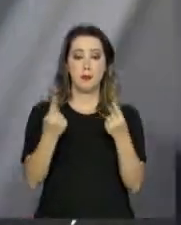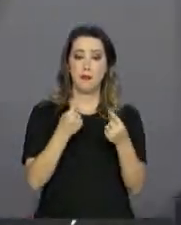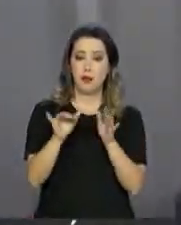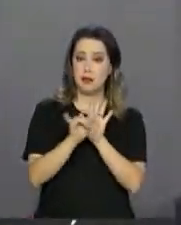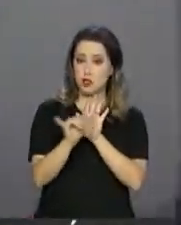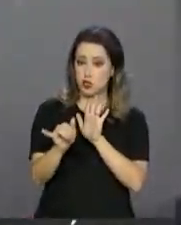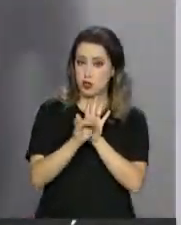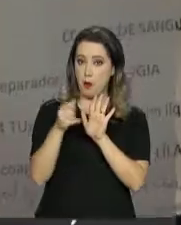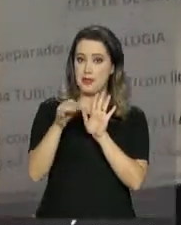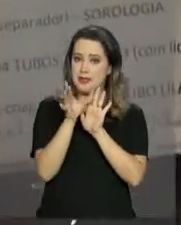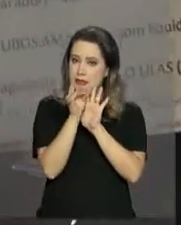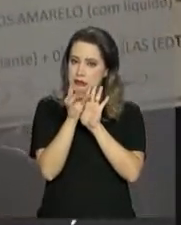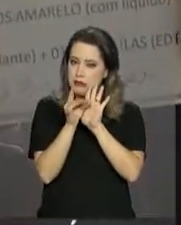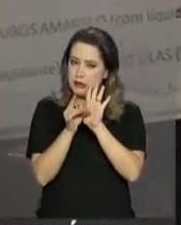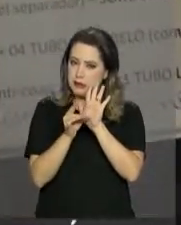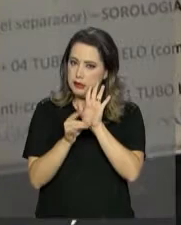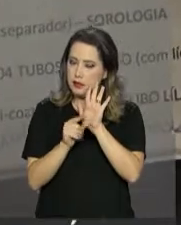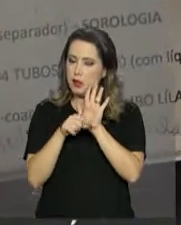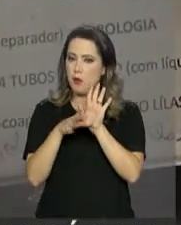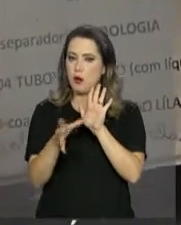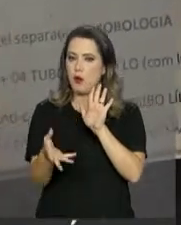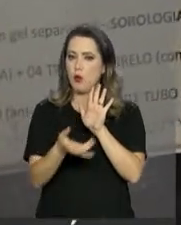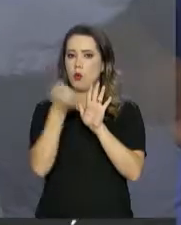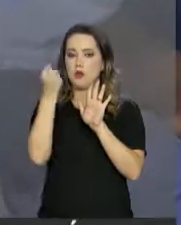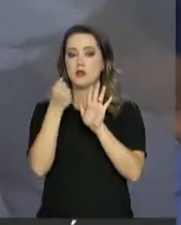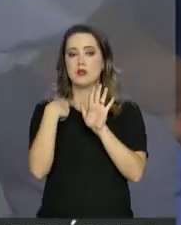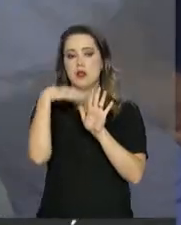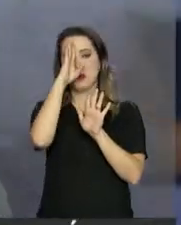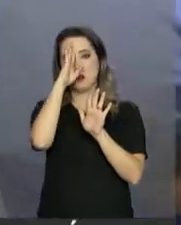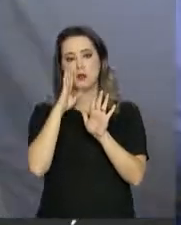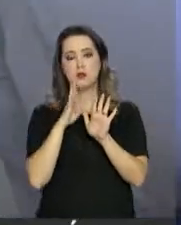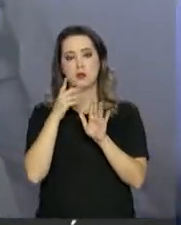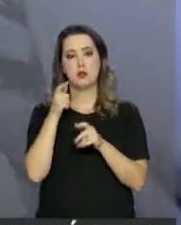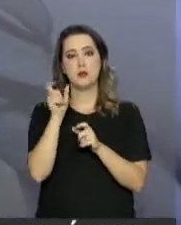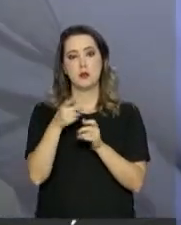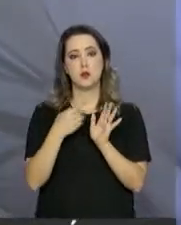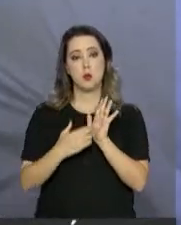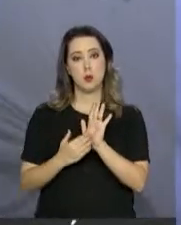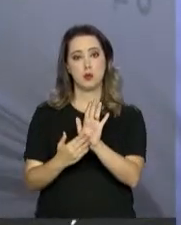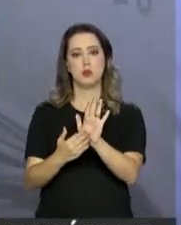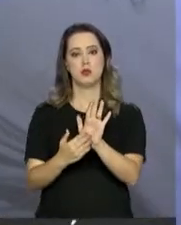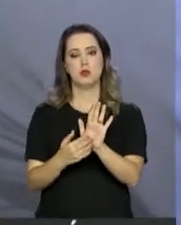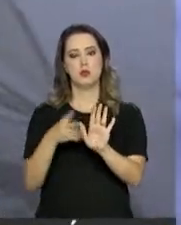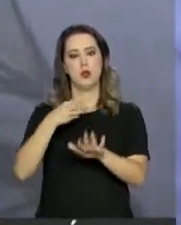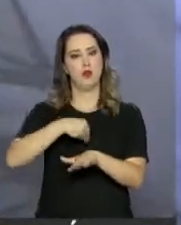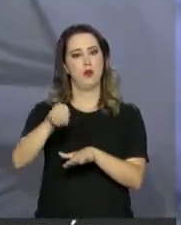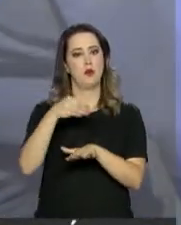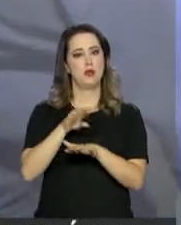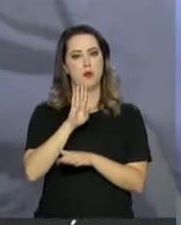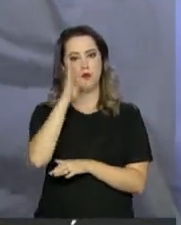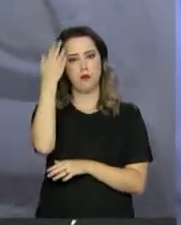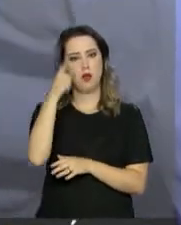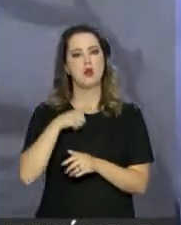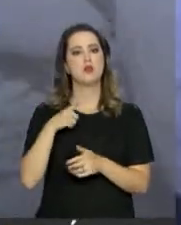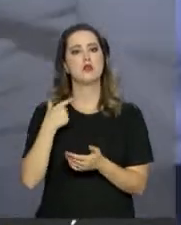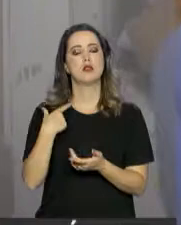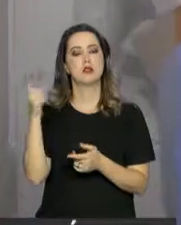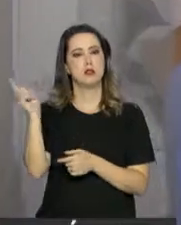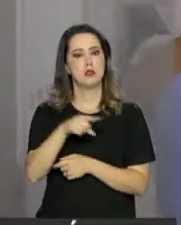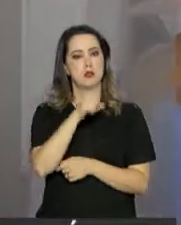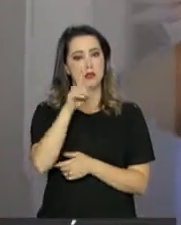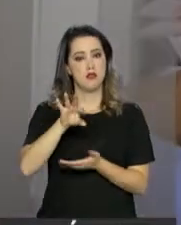detalhar os requisitos para a obtenção do benefício quem apresentar informação falsa estará sujeito ao